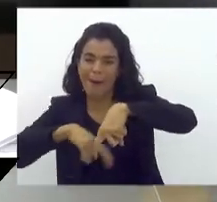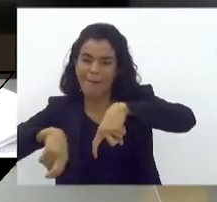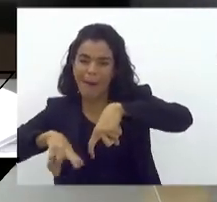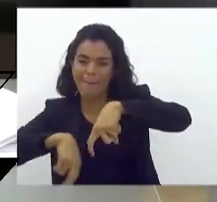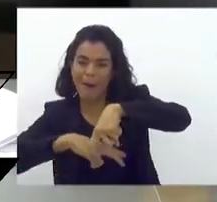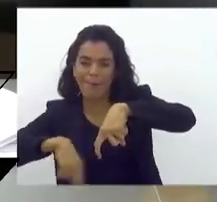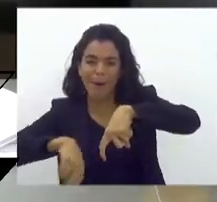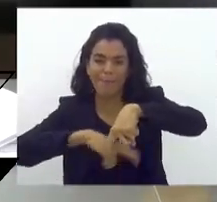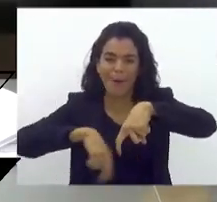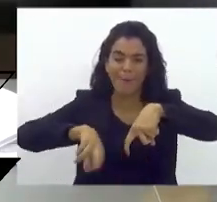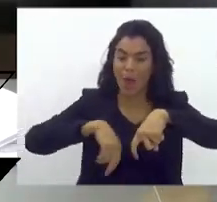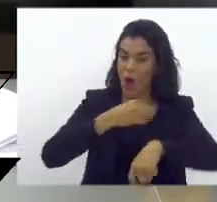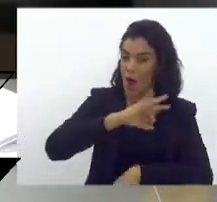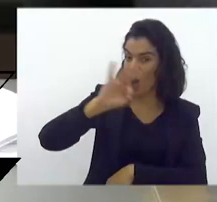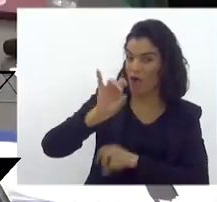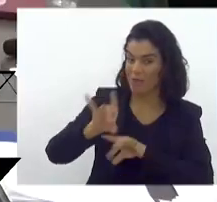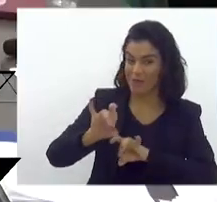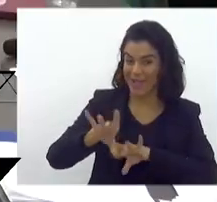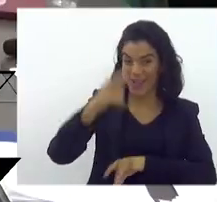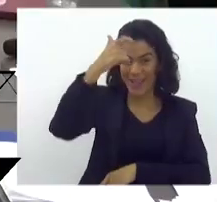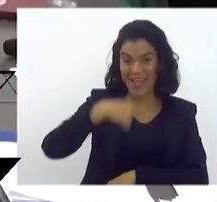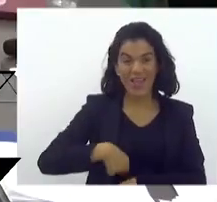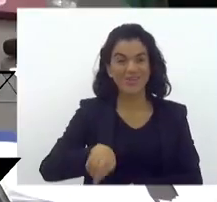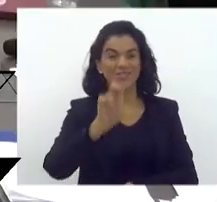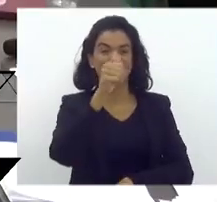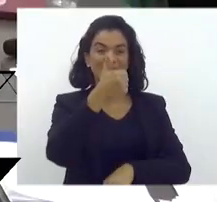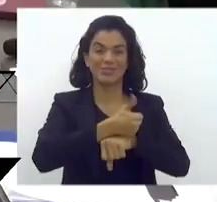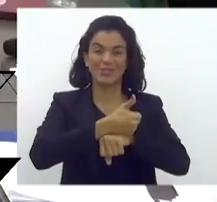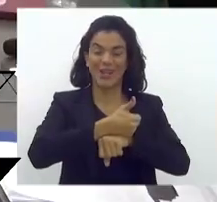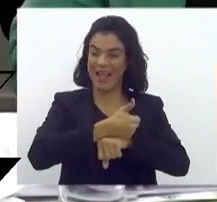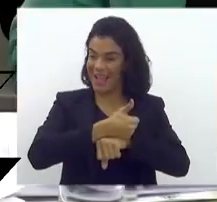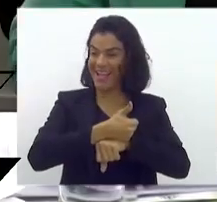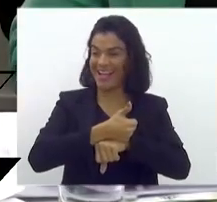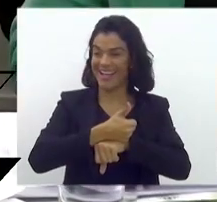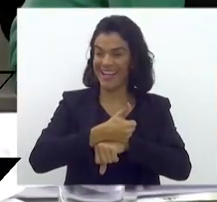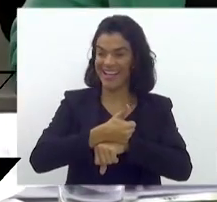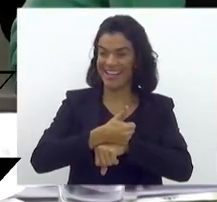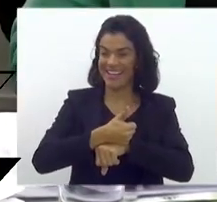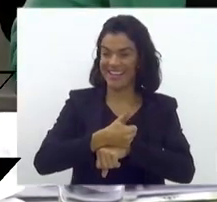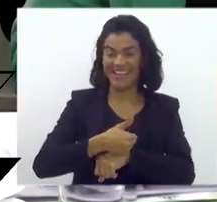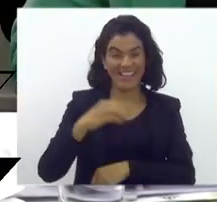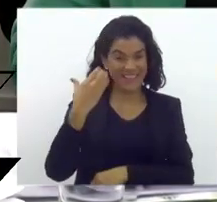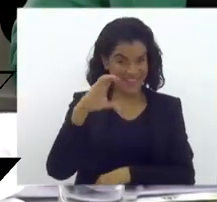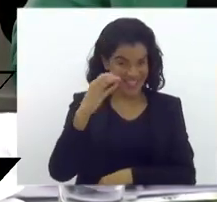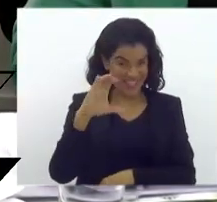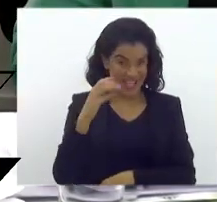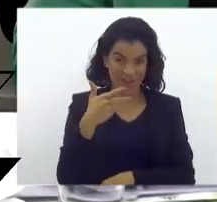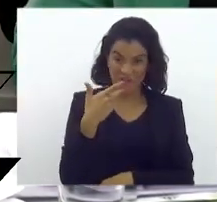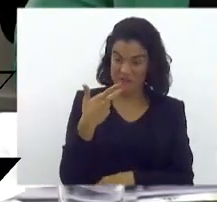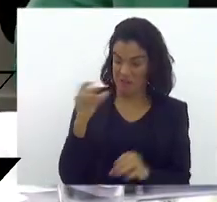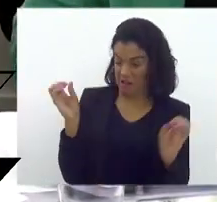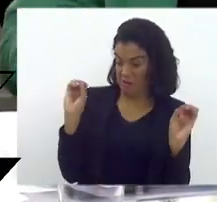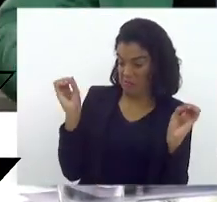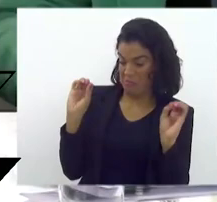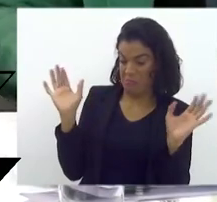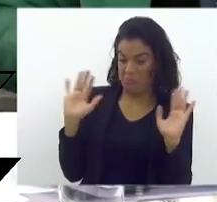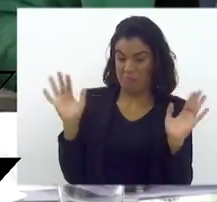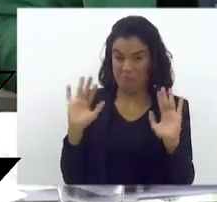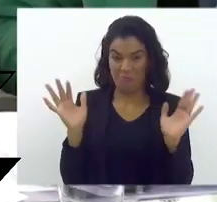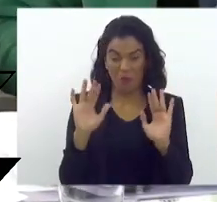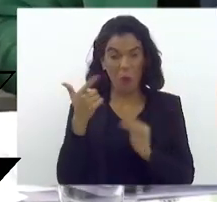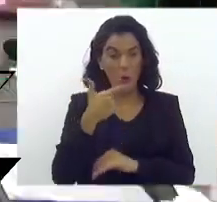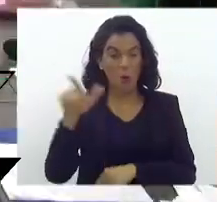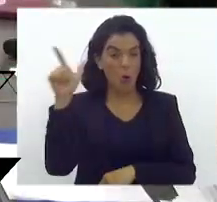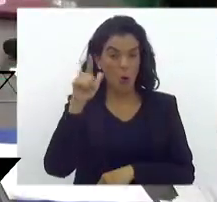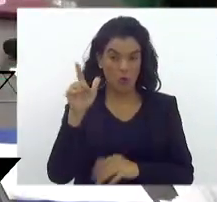o meu técnico aí. Já sou o titular do time. Ele fez tanta menção a Niterói, não fez menção ao Tio Sam também, outro célebre celeiro de craques